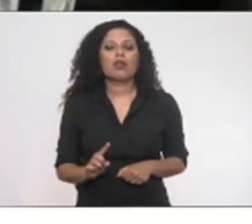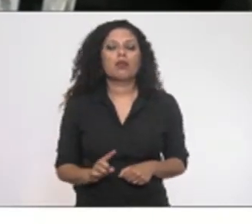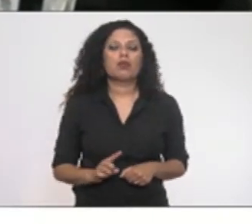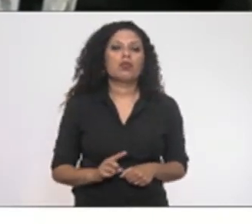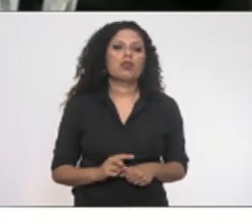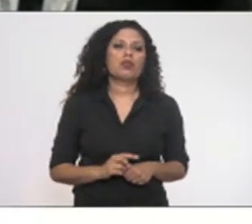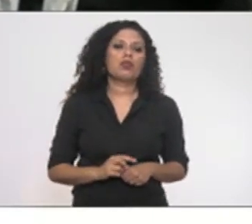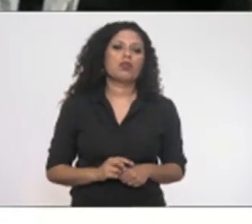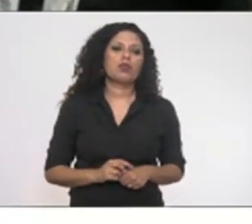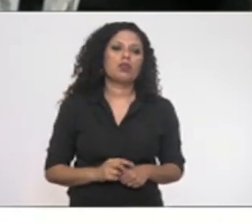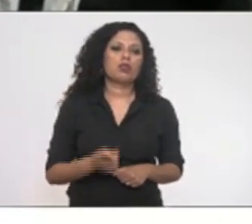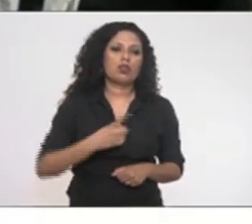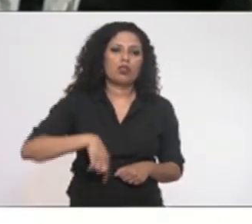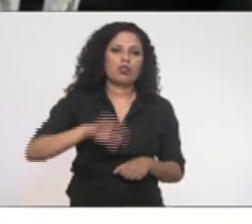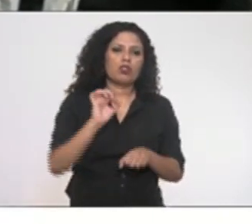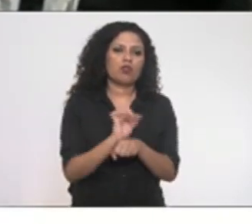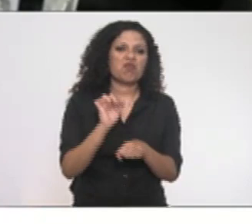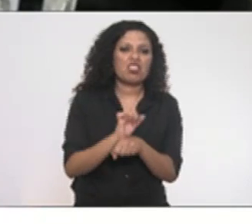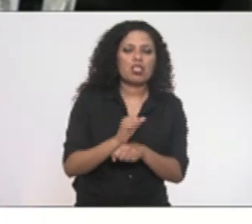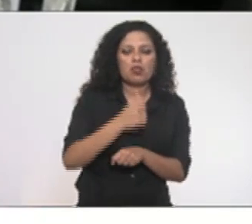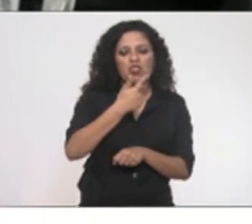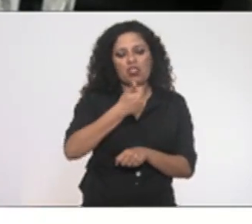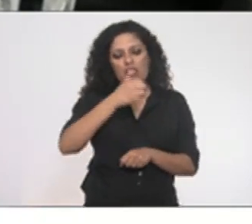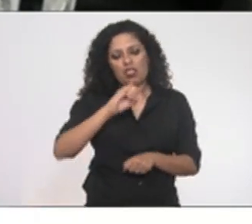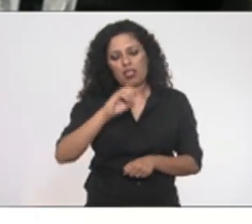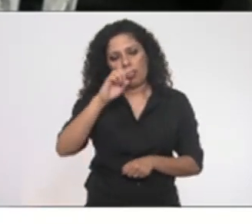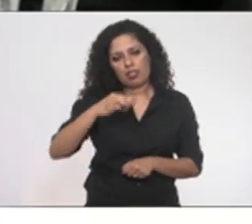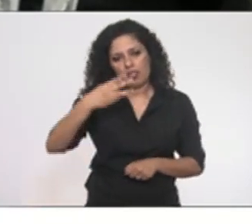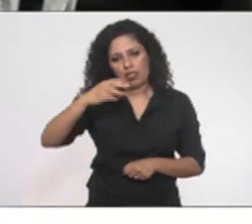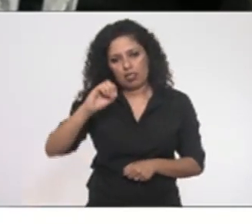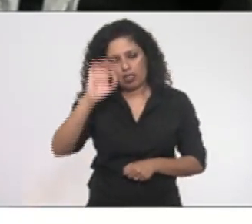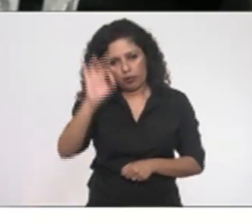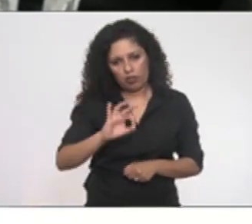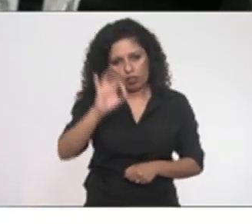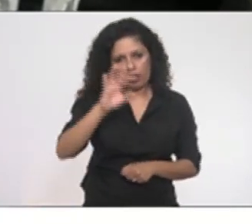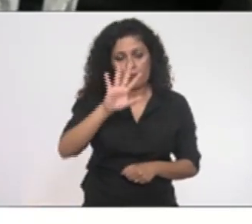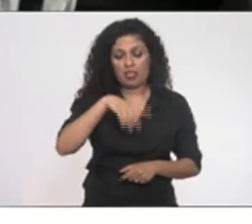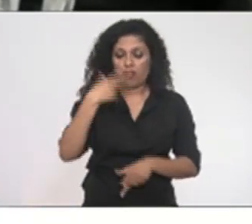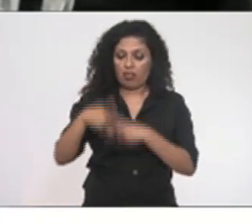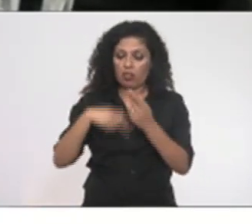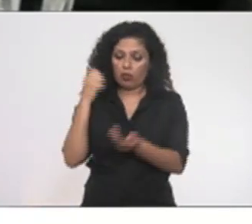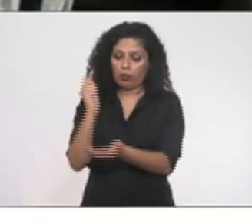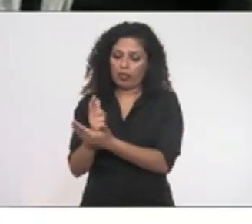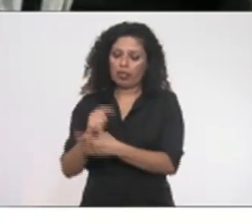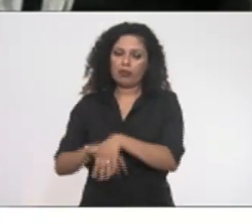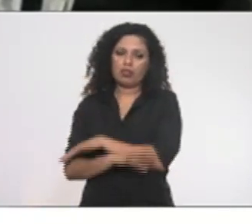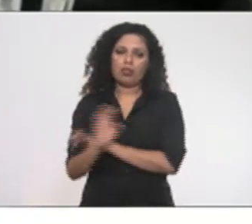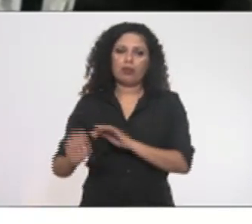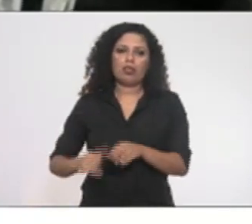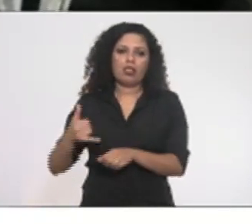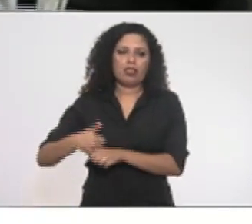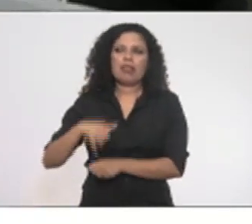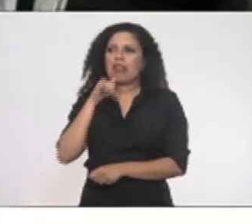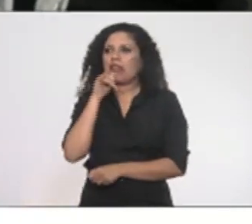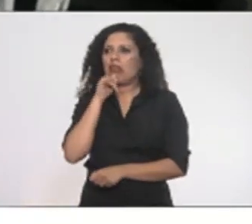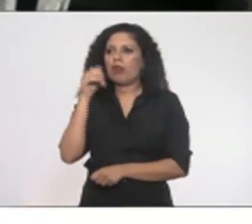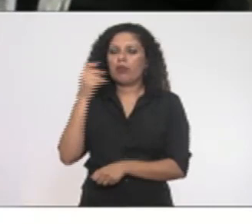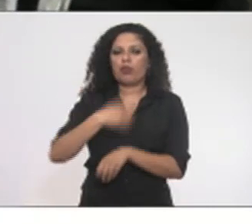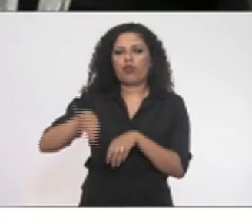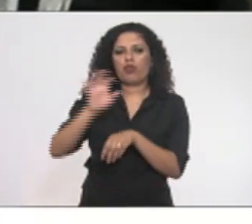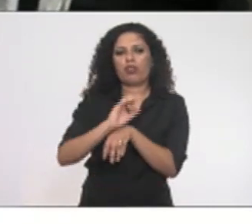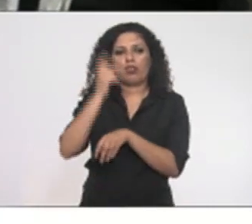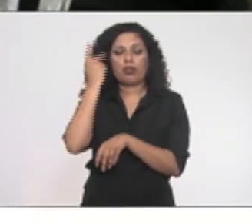A gente espera que caia entre 10% e 30%. Agora, se pegar o preço que a Petrobras cobra por exemplo, do estado de São Paulo ou do Paraná